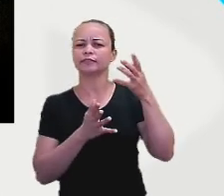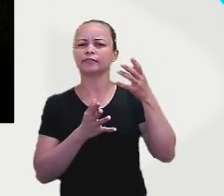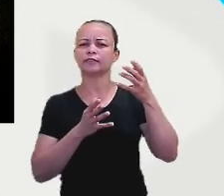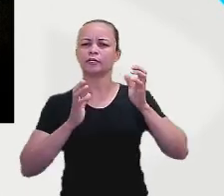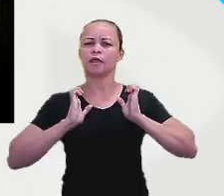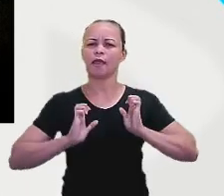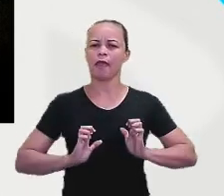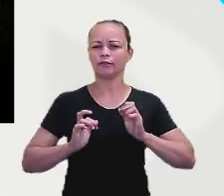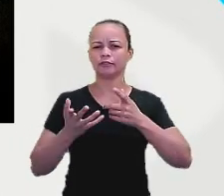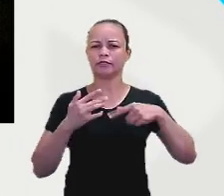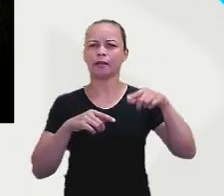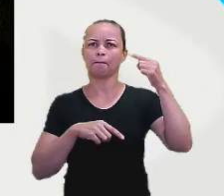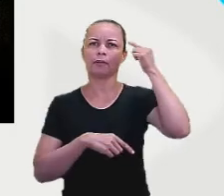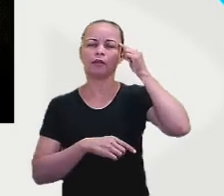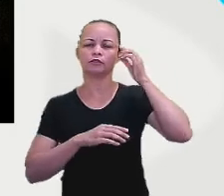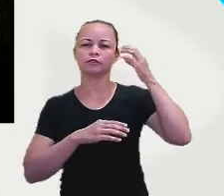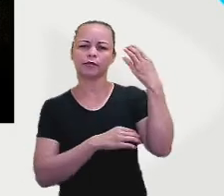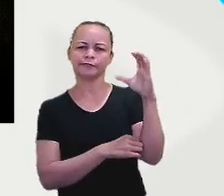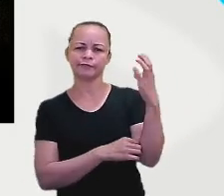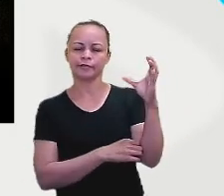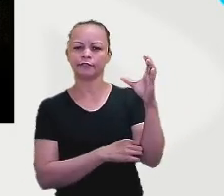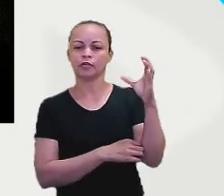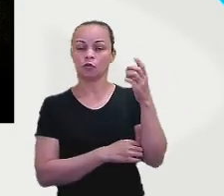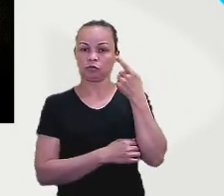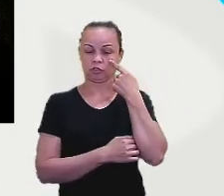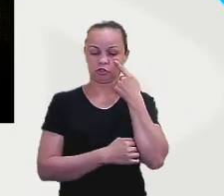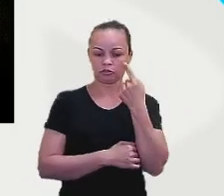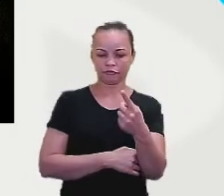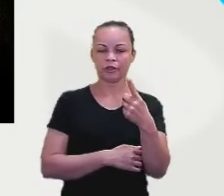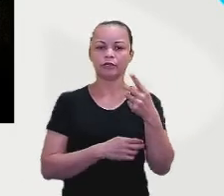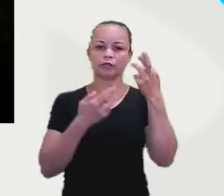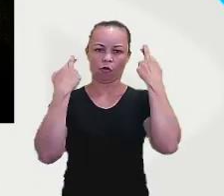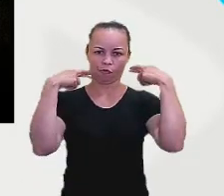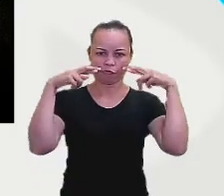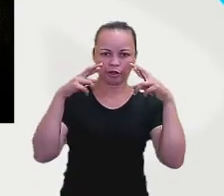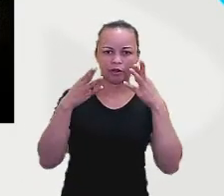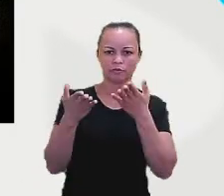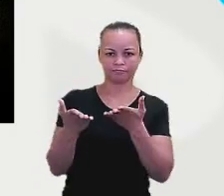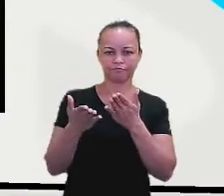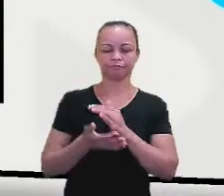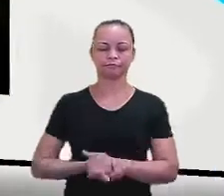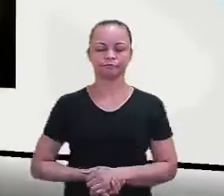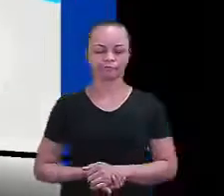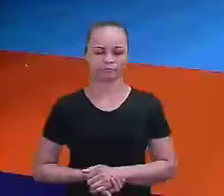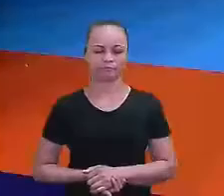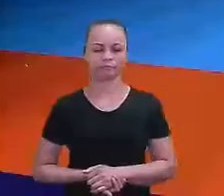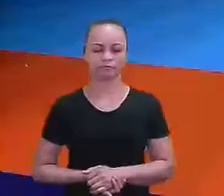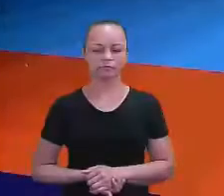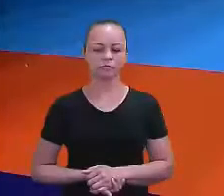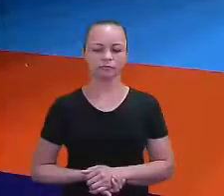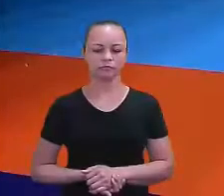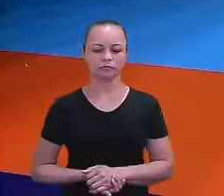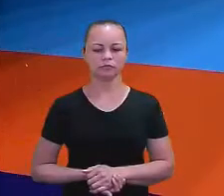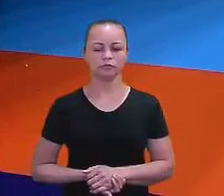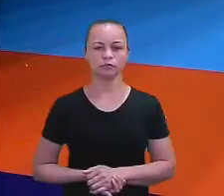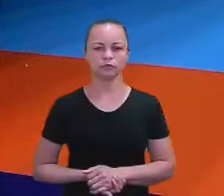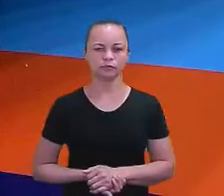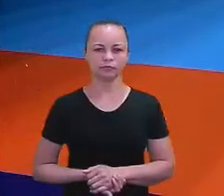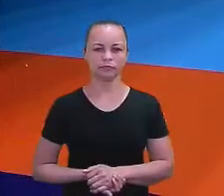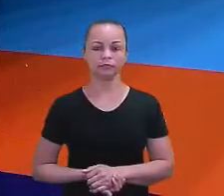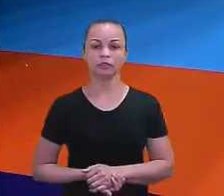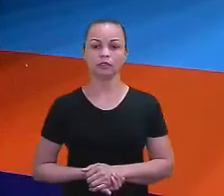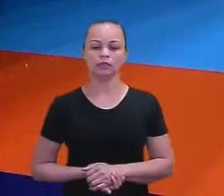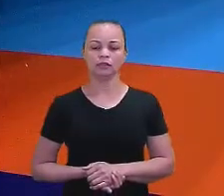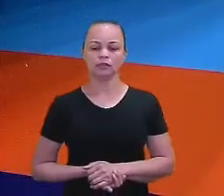quando a gente pensa em ciência, quando a gente olha para a ovelha Dolly? E aí, já vou pedir para a produção voltar aqui comigo,